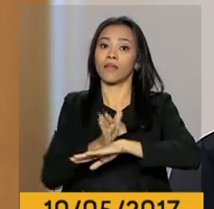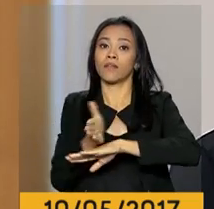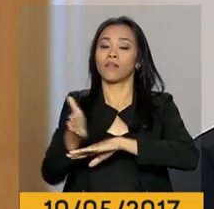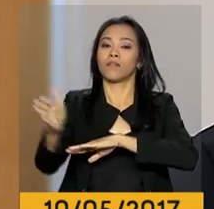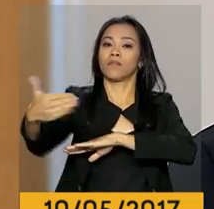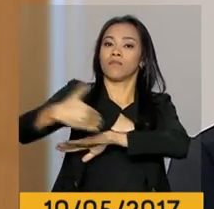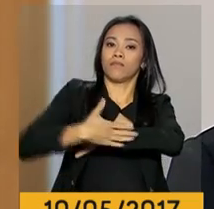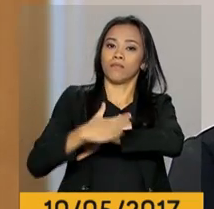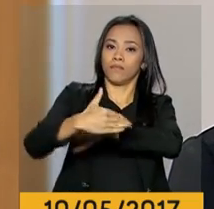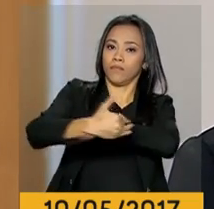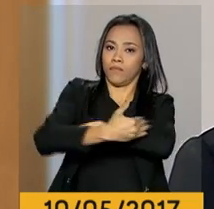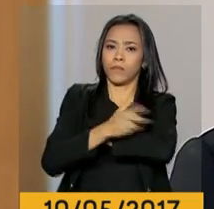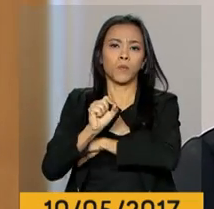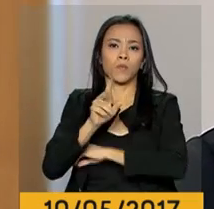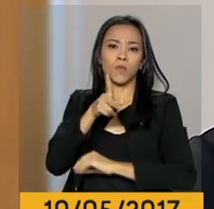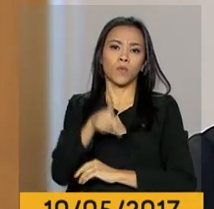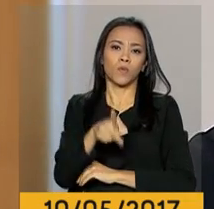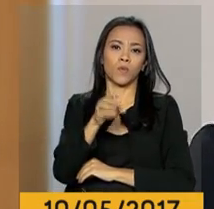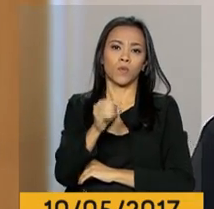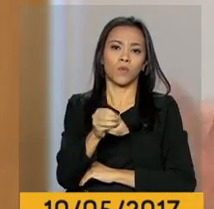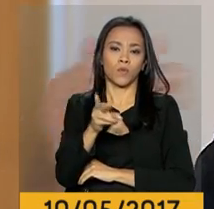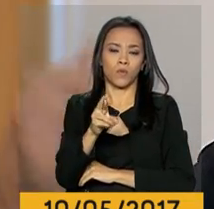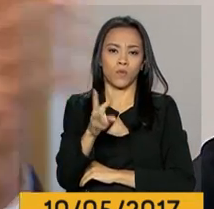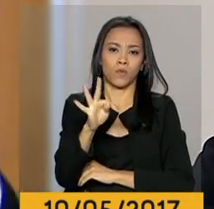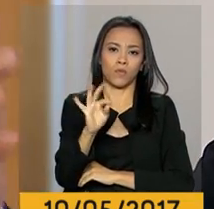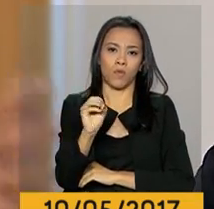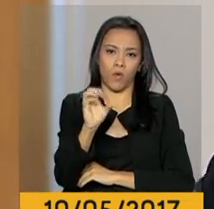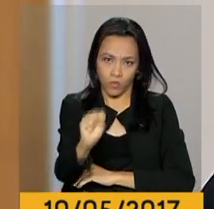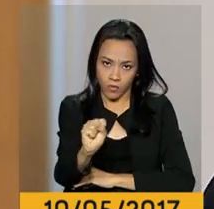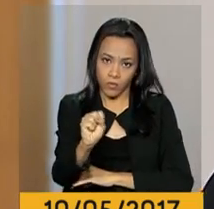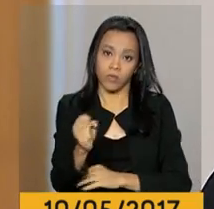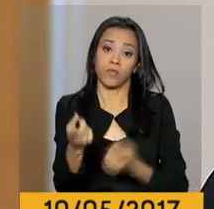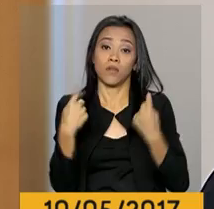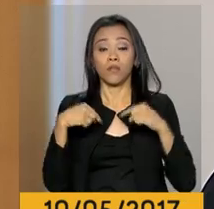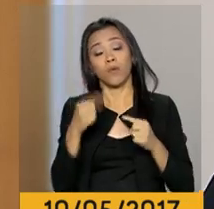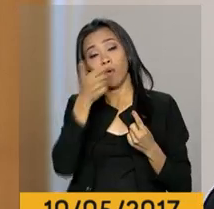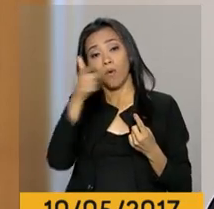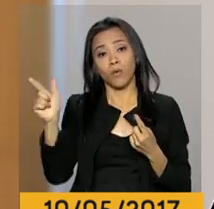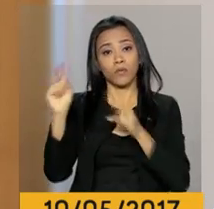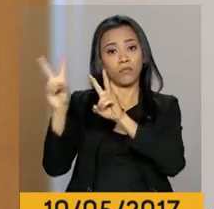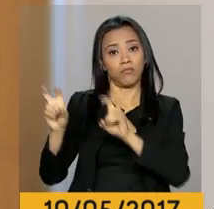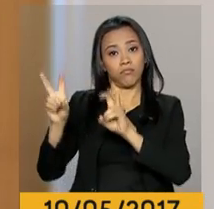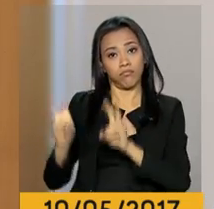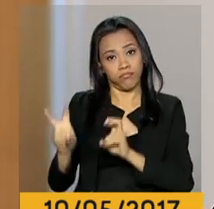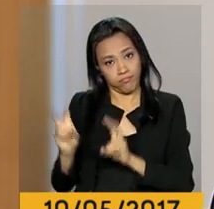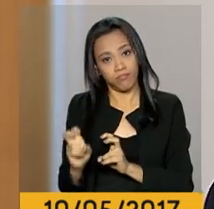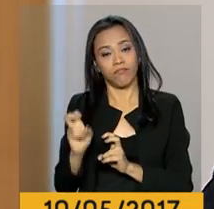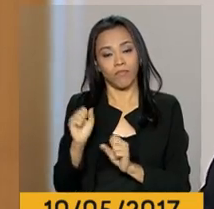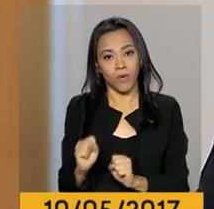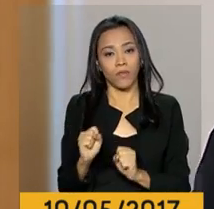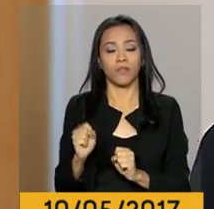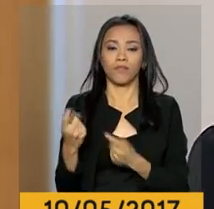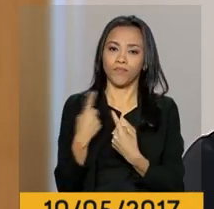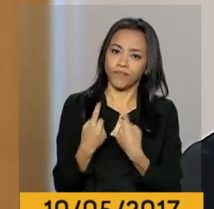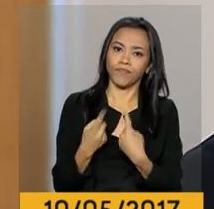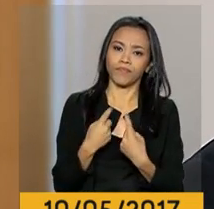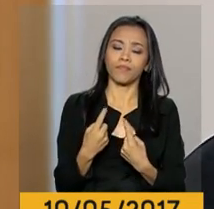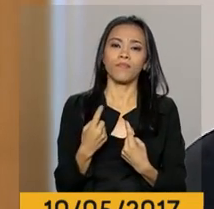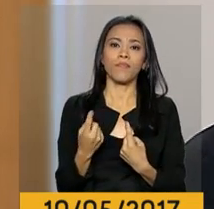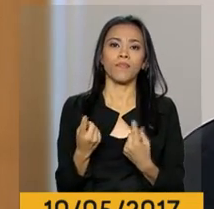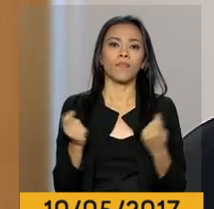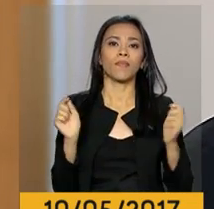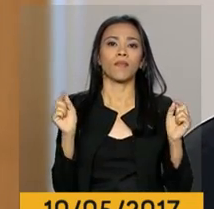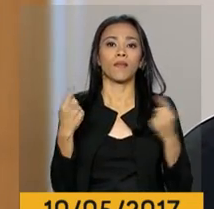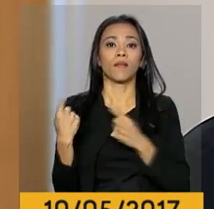alertado pelo Ministro Maurício Quintela poderão vir a ser tratados posteriormente é uma questão de tempo para verificar quem ainda